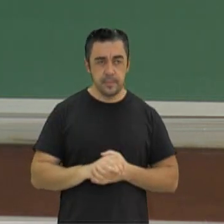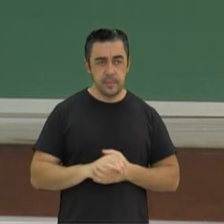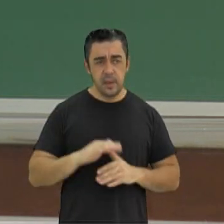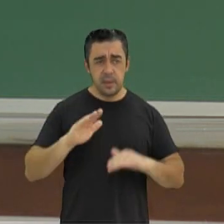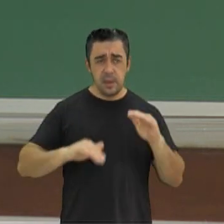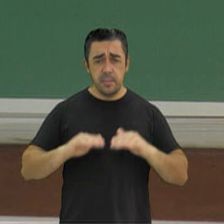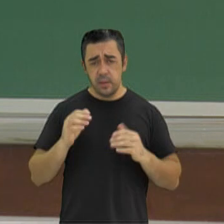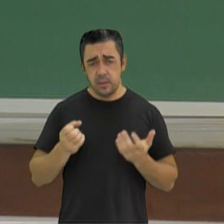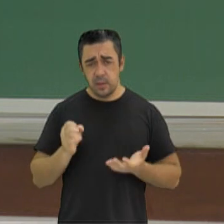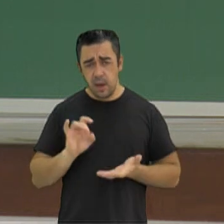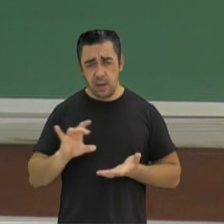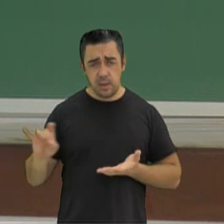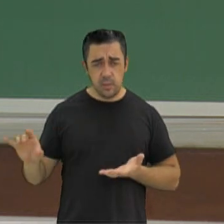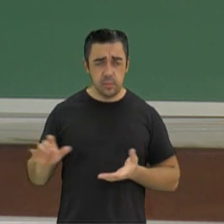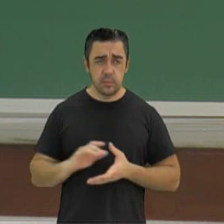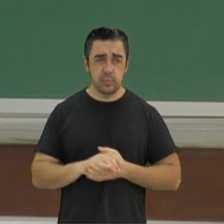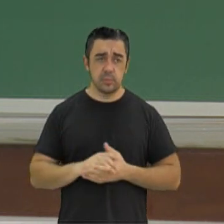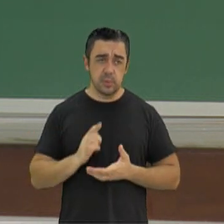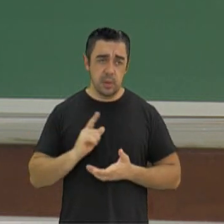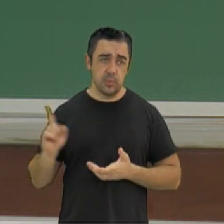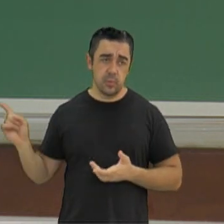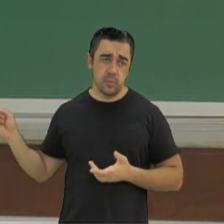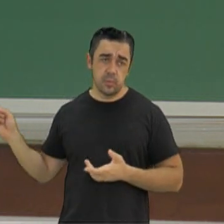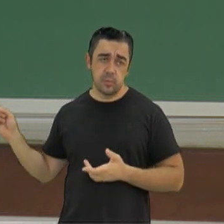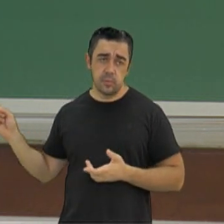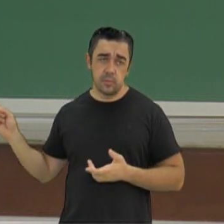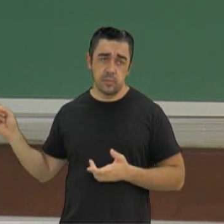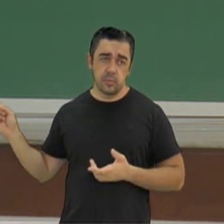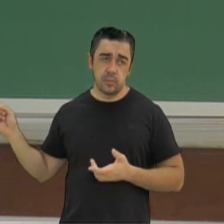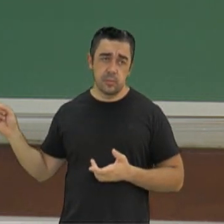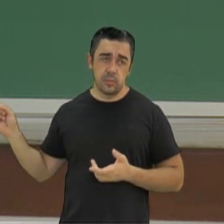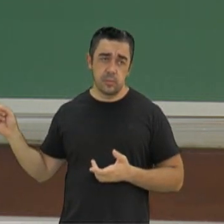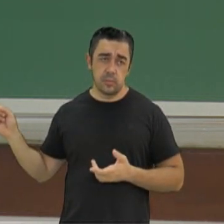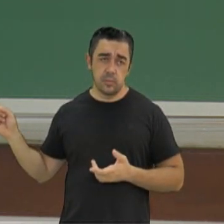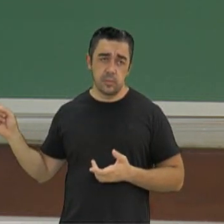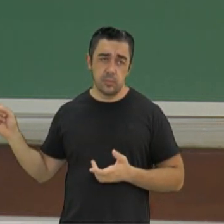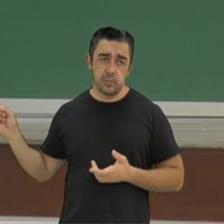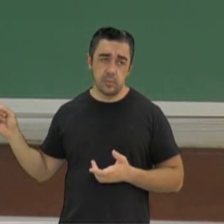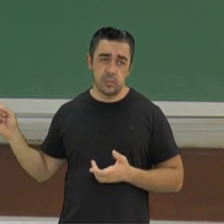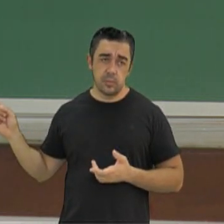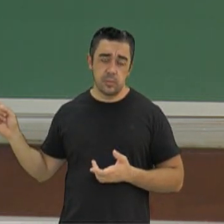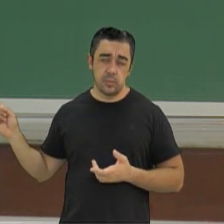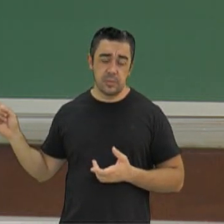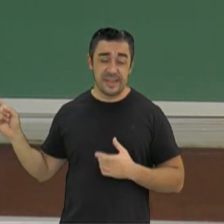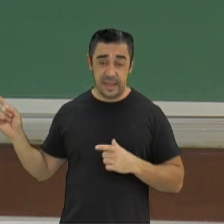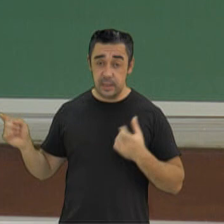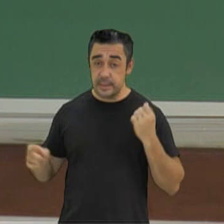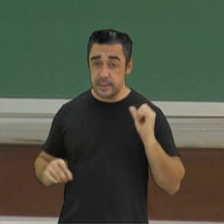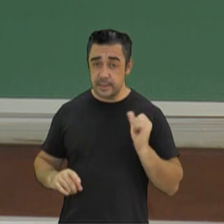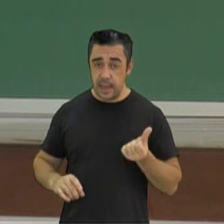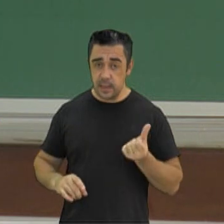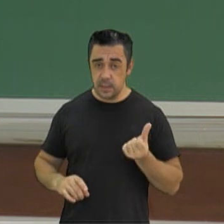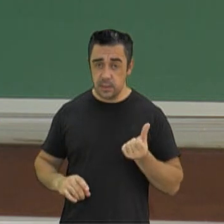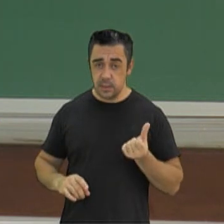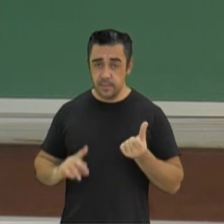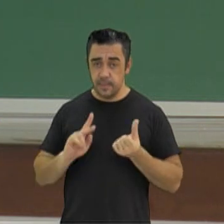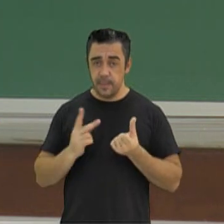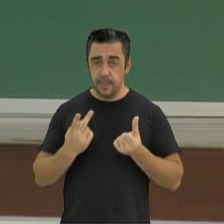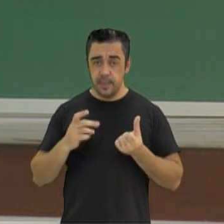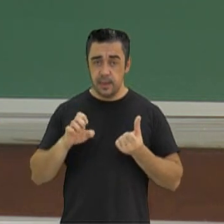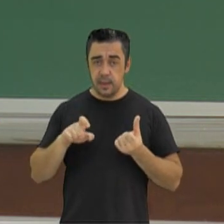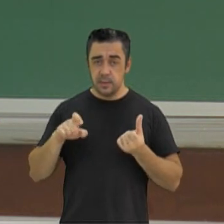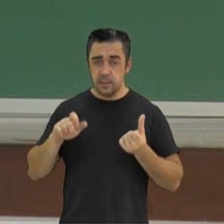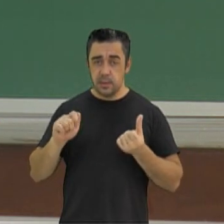do polígono. Aqui nós temos um polígono de 6 lados. correto? Poderia